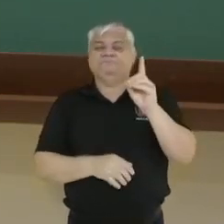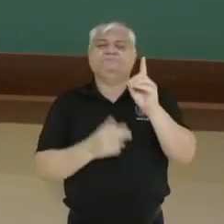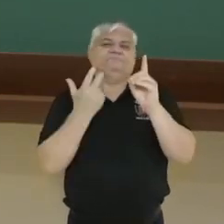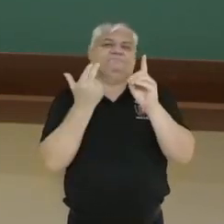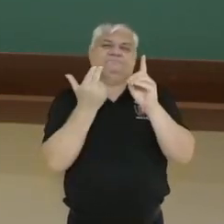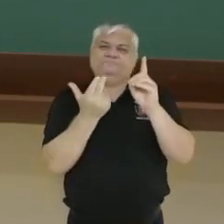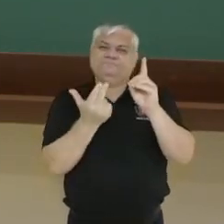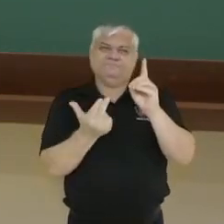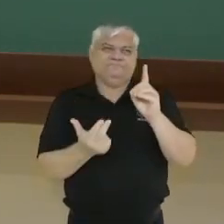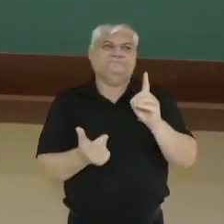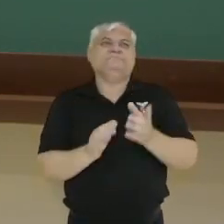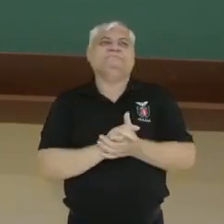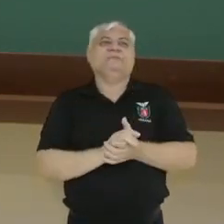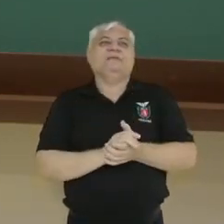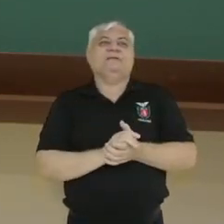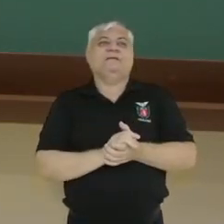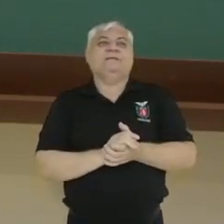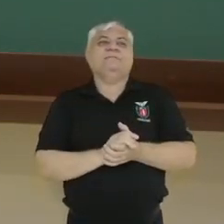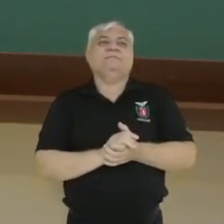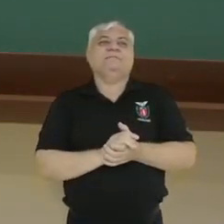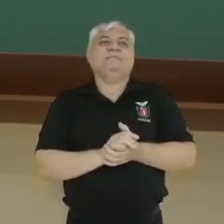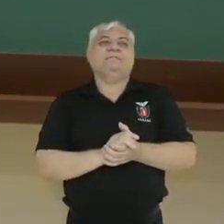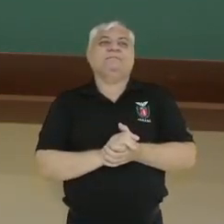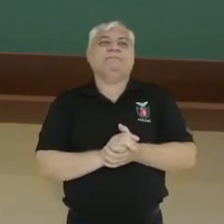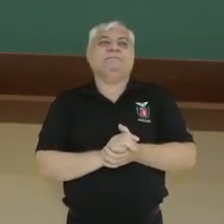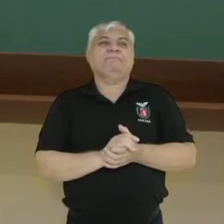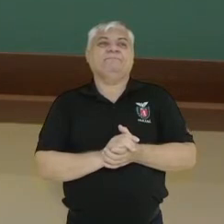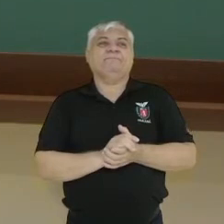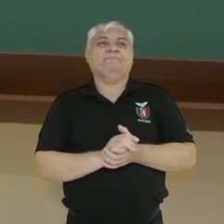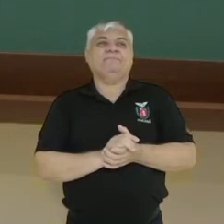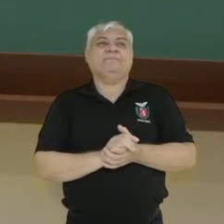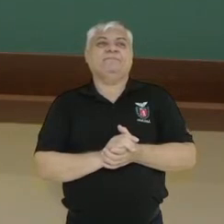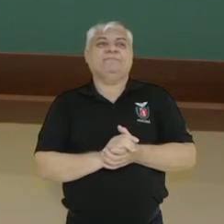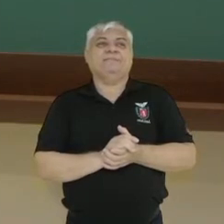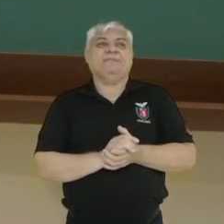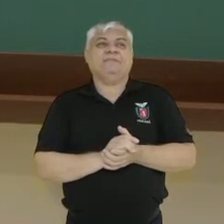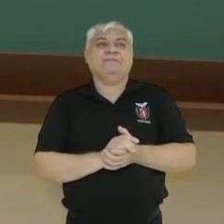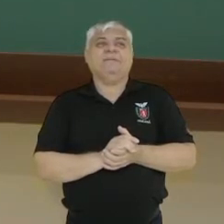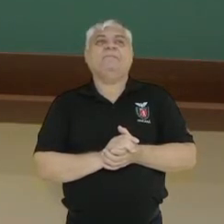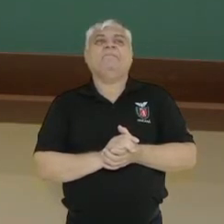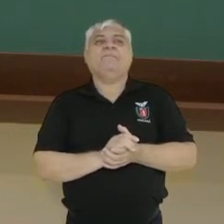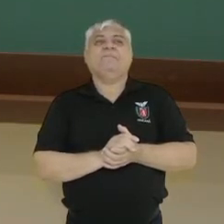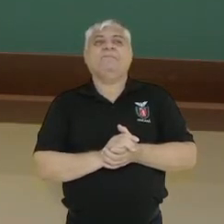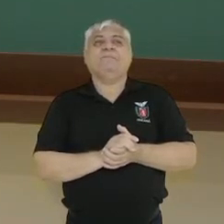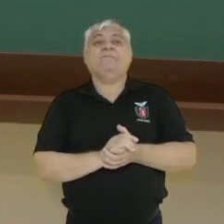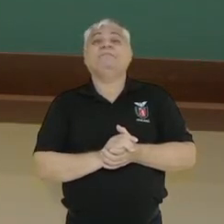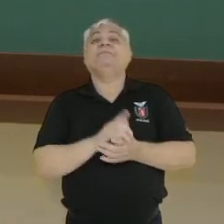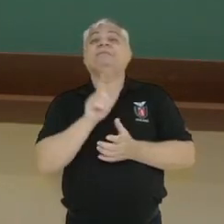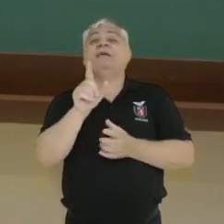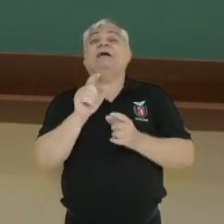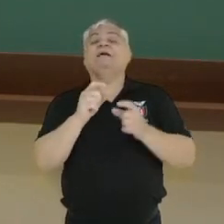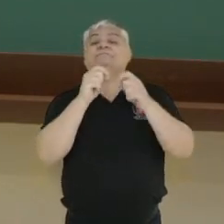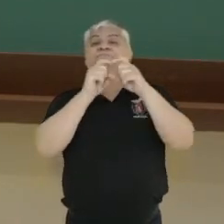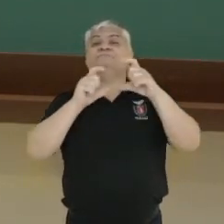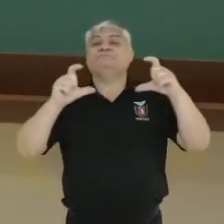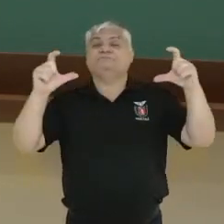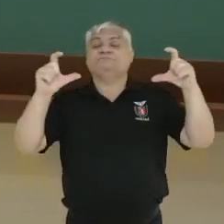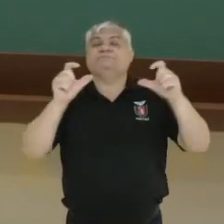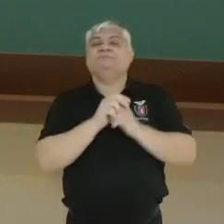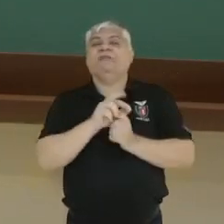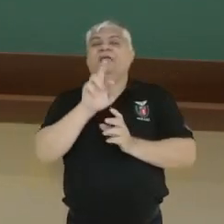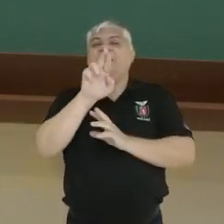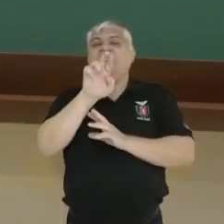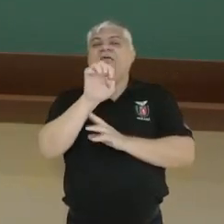mesma coisa, só que aqui, opa, ali a letra C e agora a letra D, que ela está na forma